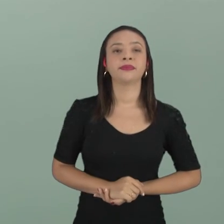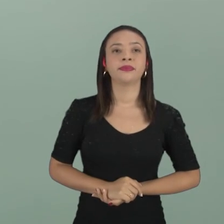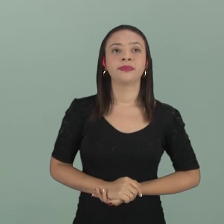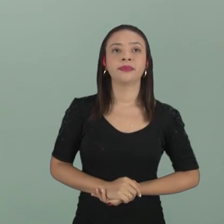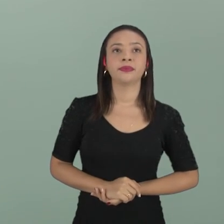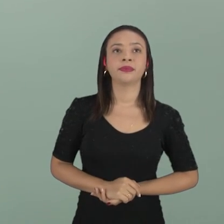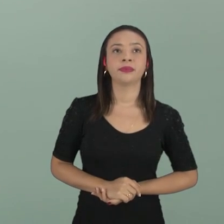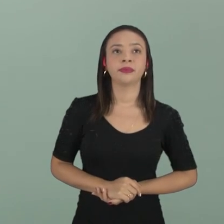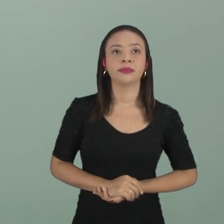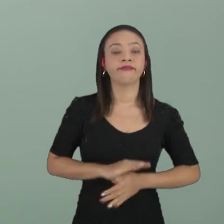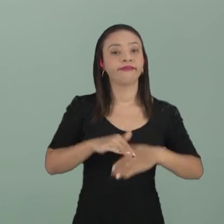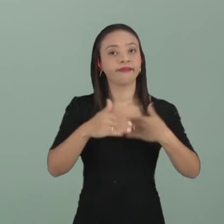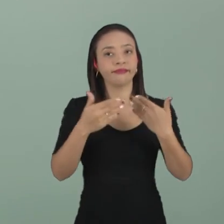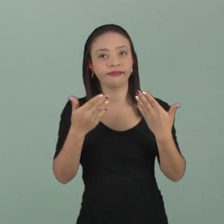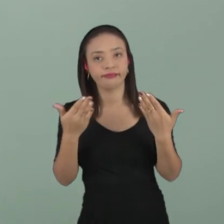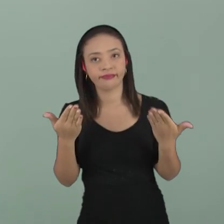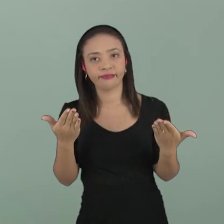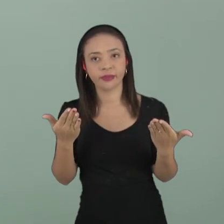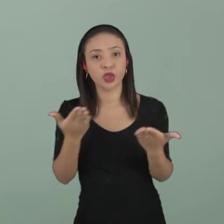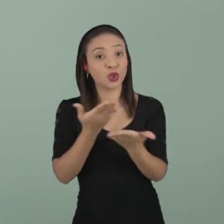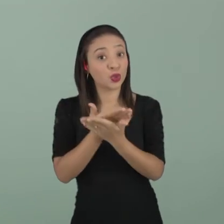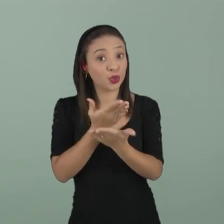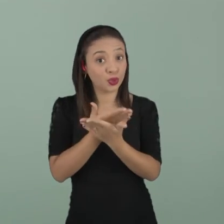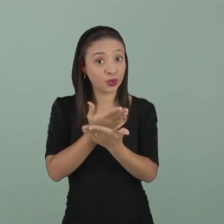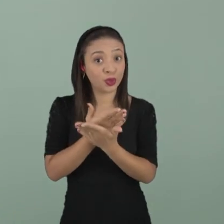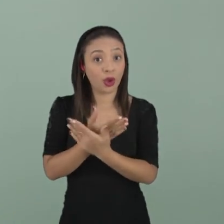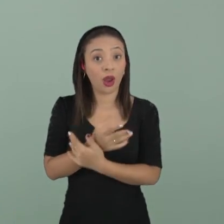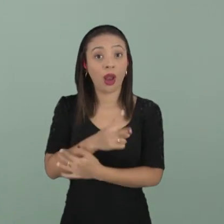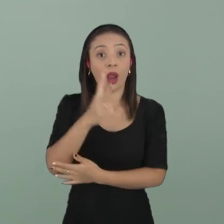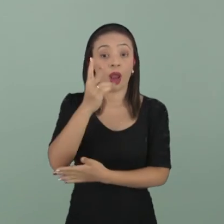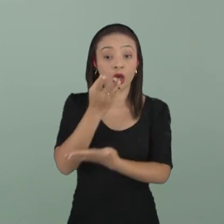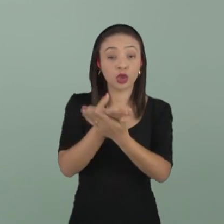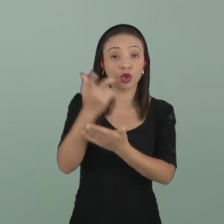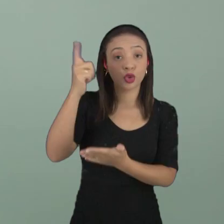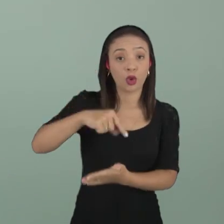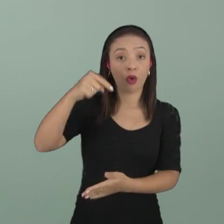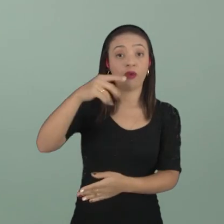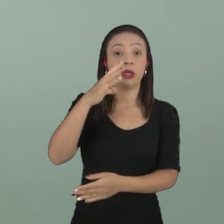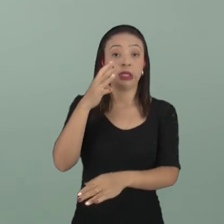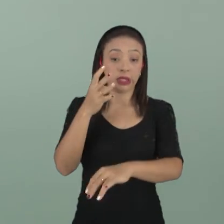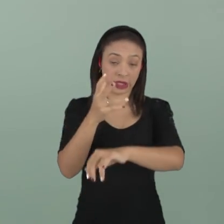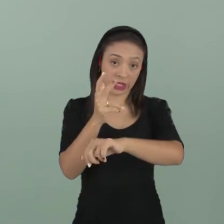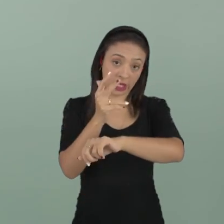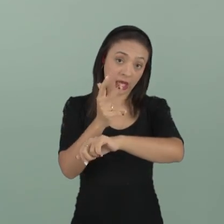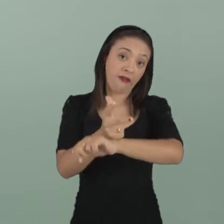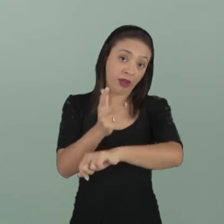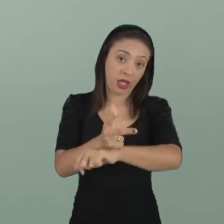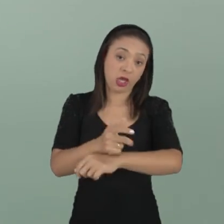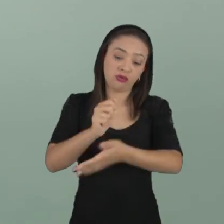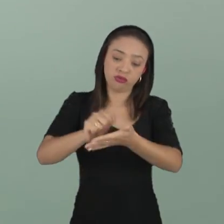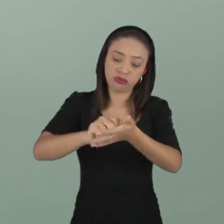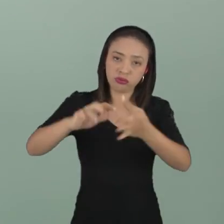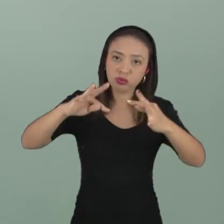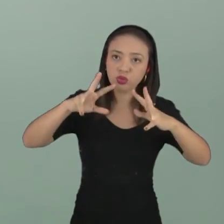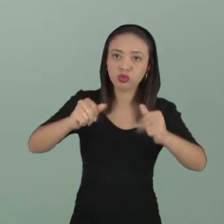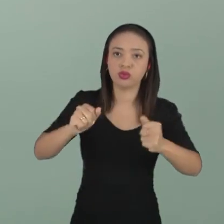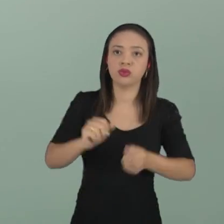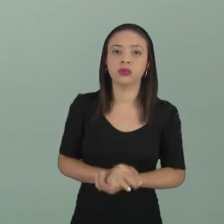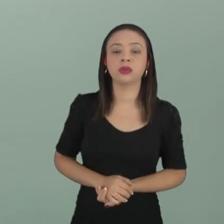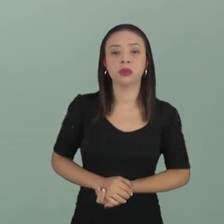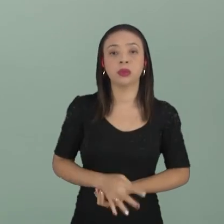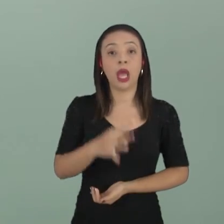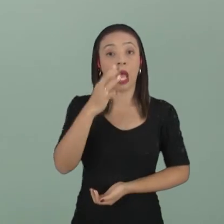beleza? Então, estudem, revisem o vídeo novamente, façam as anotações de vocês.